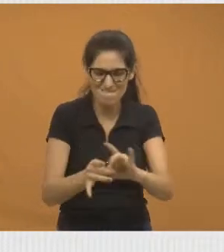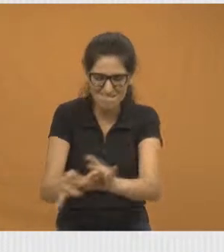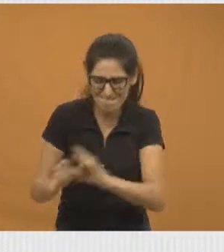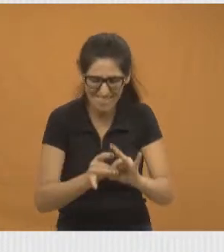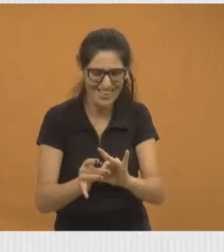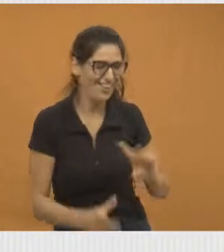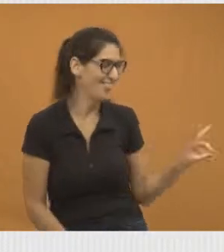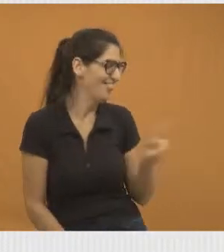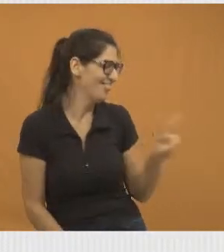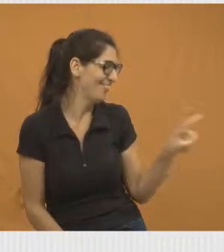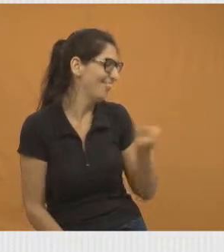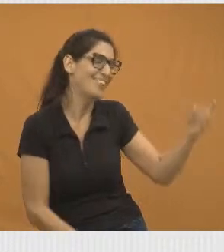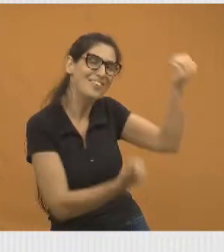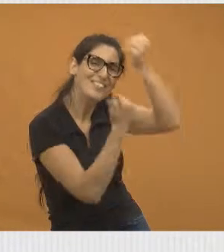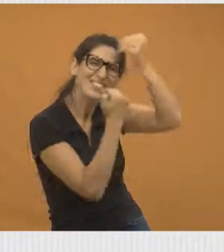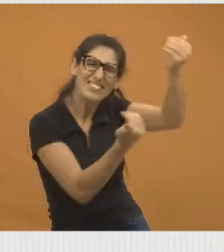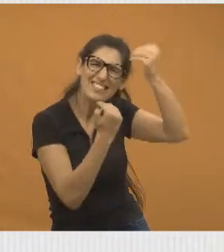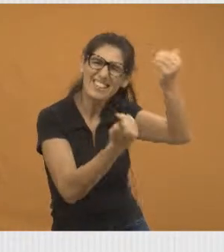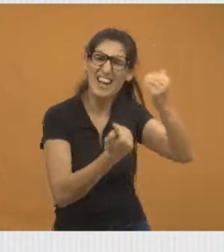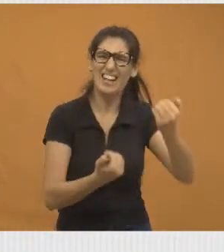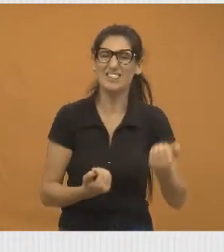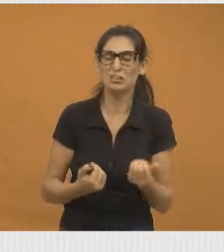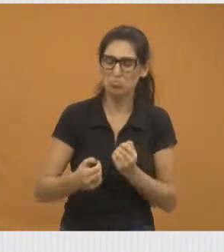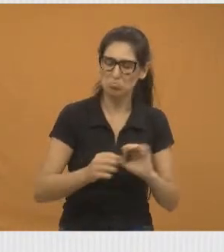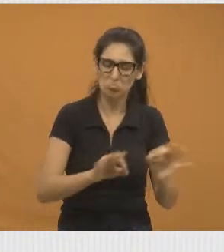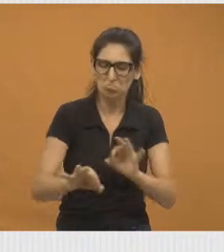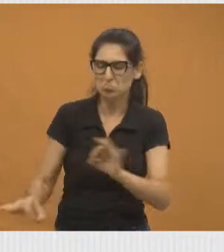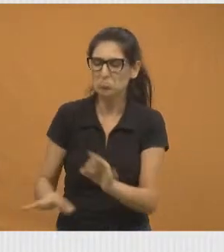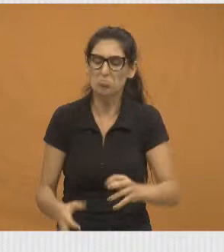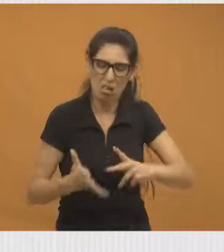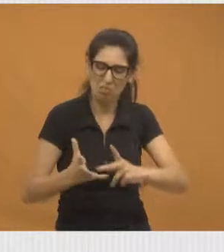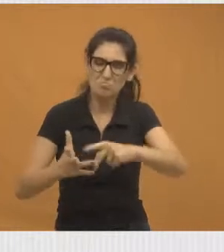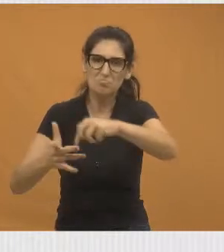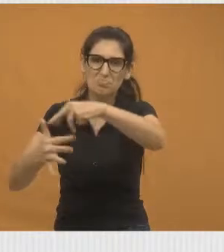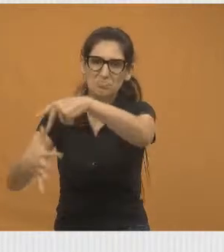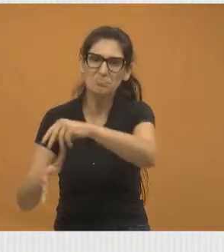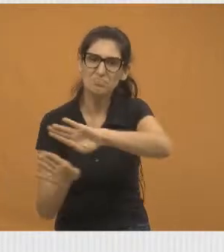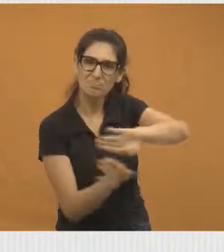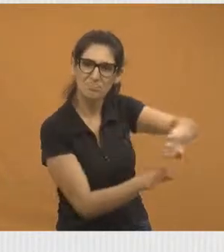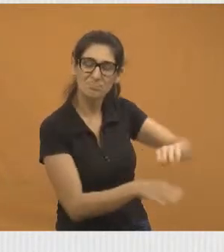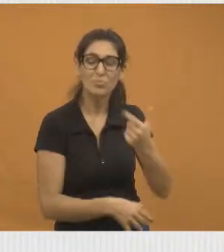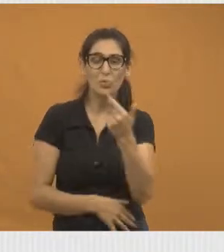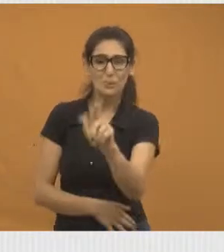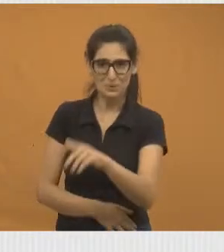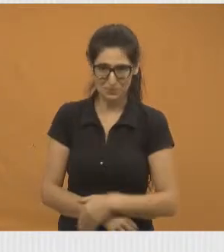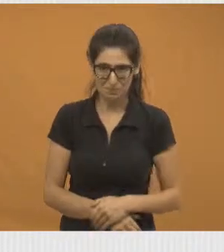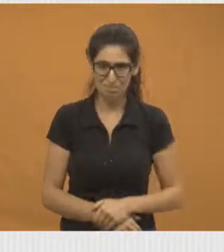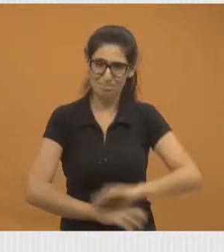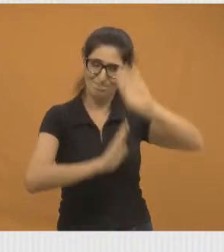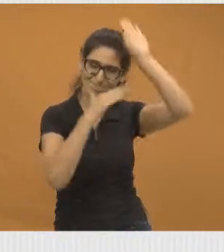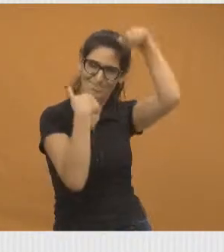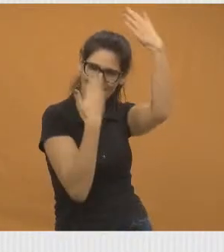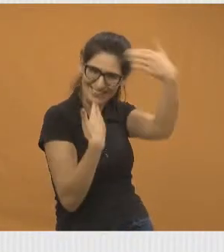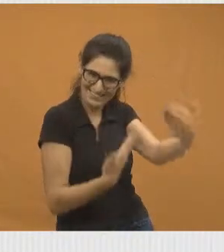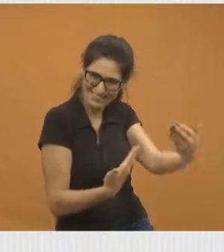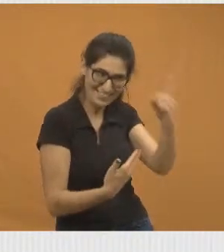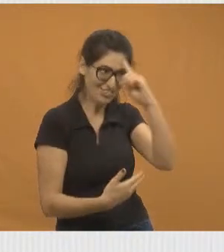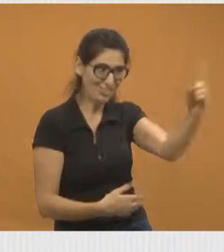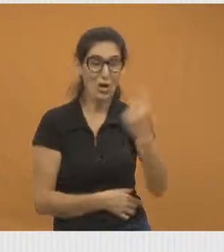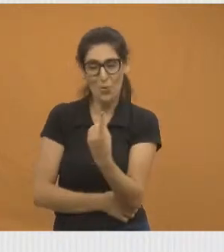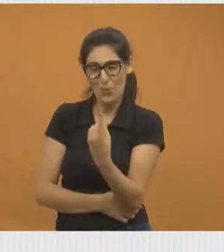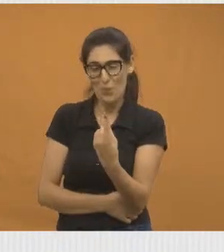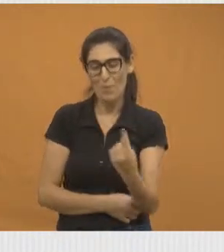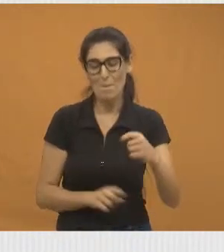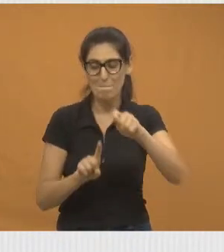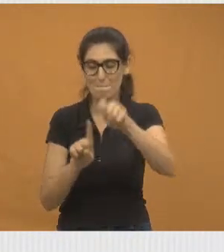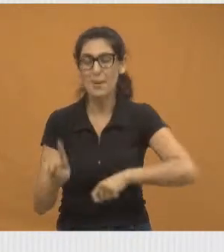ajudar aí a realizar esse serviço pode passar próximo a nossa homenagem ao dia 1º de maio